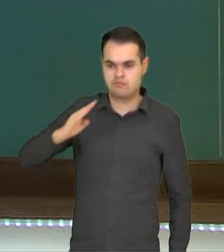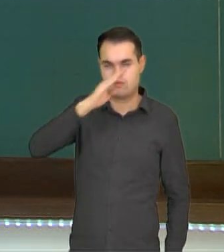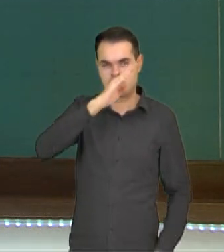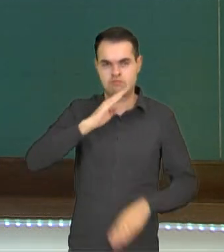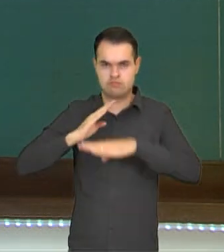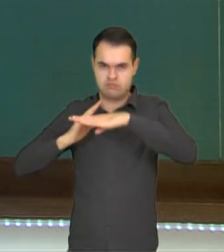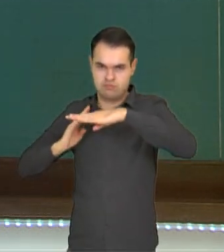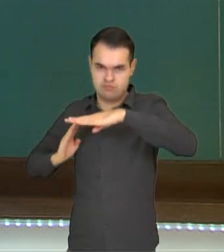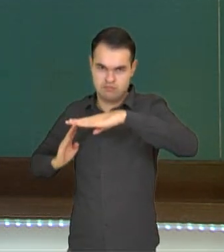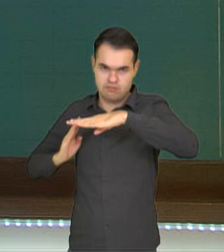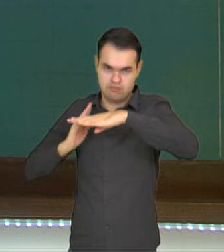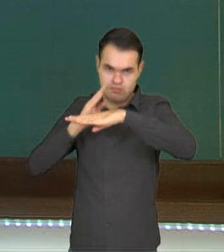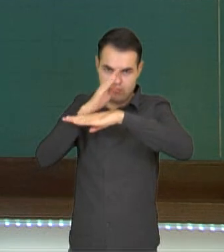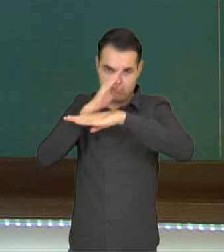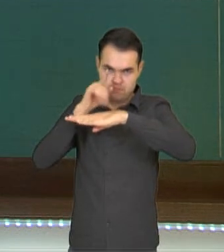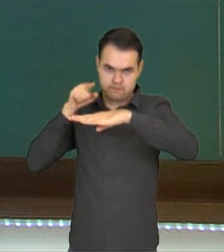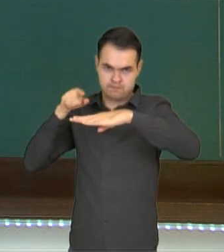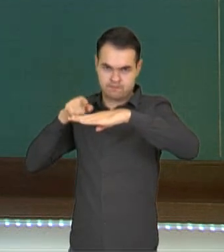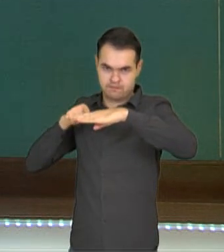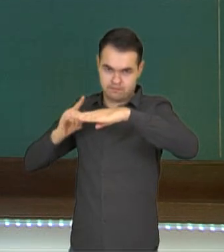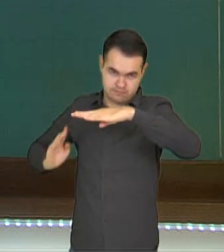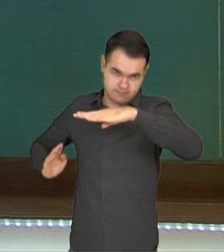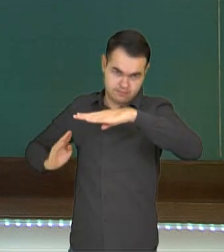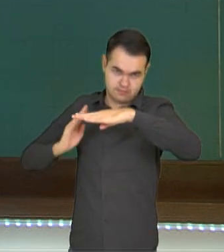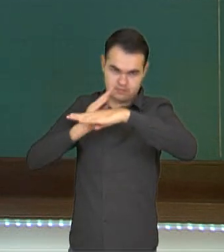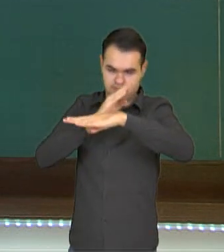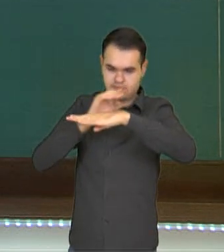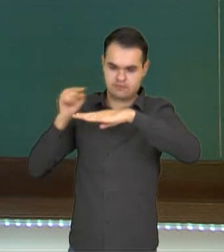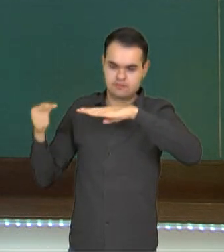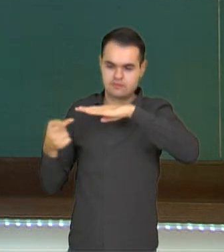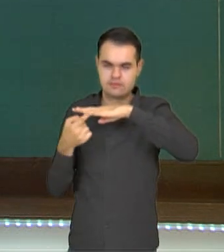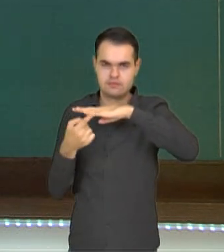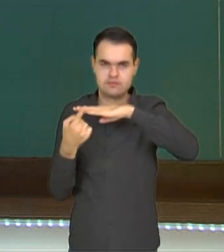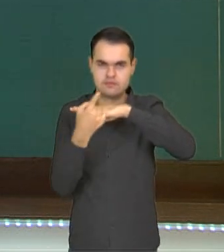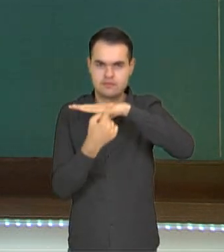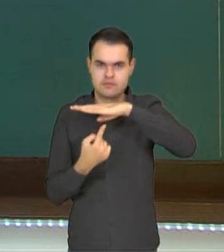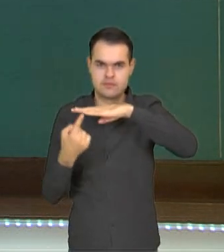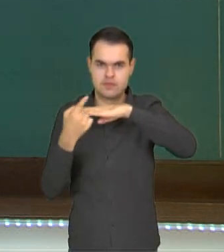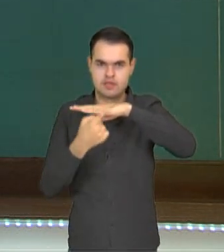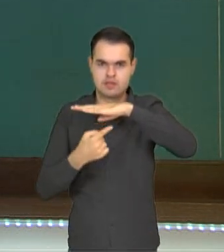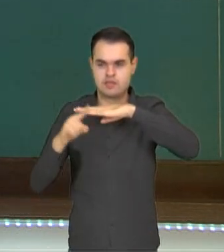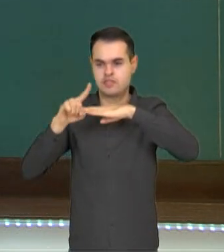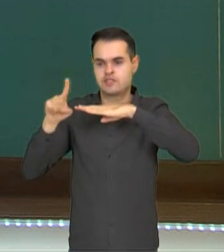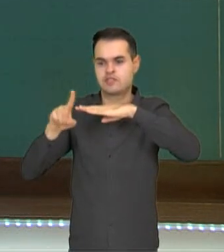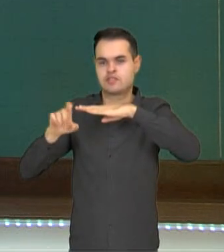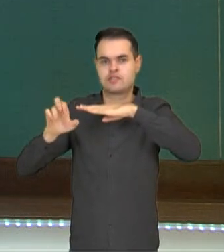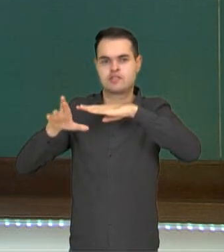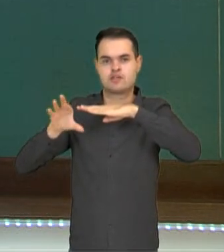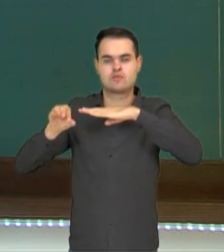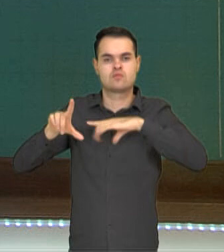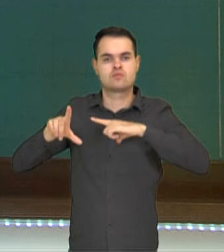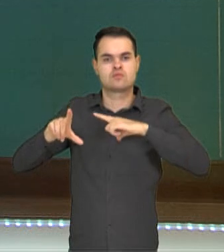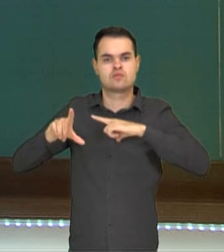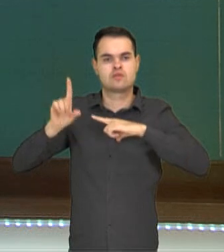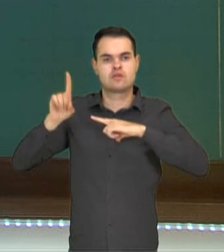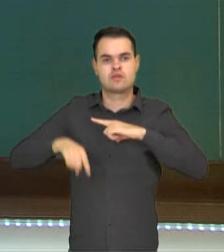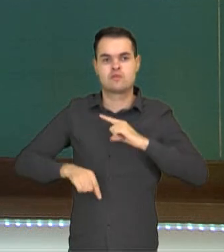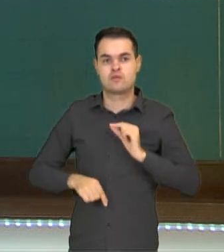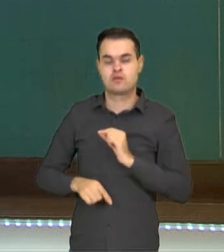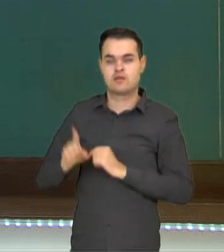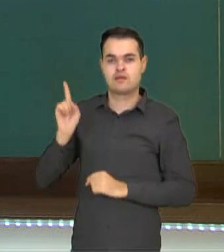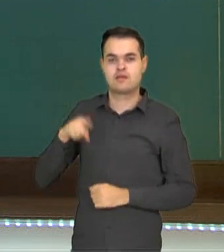Aqui no eixo x, tá? Então, aqui, no zero dessa função, nós temos lá que é 3.